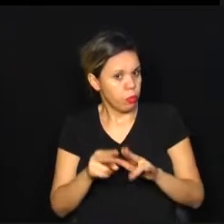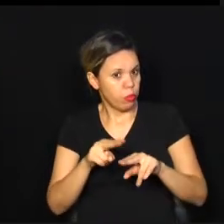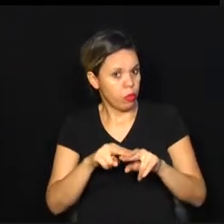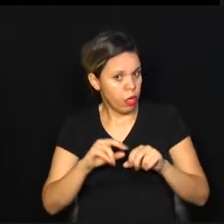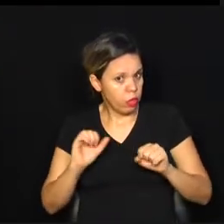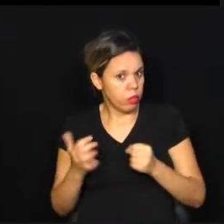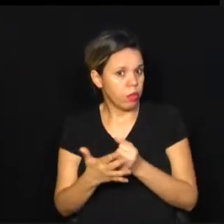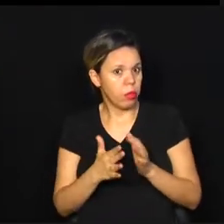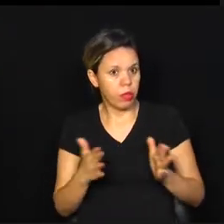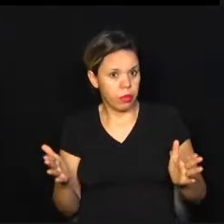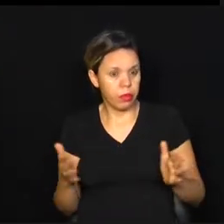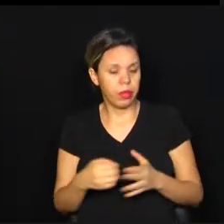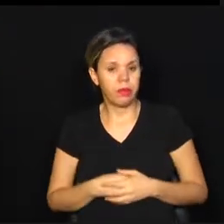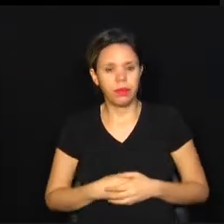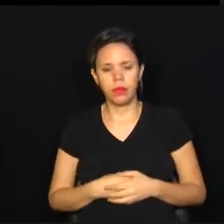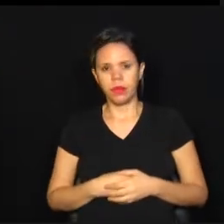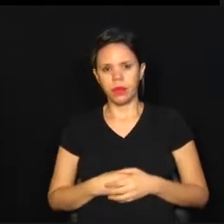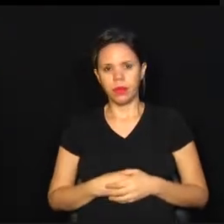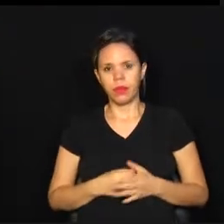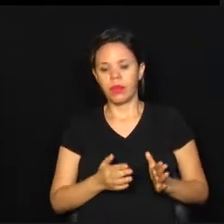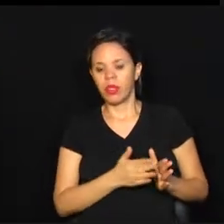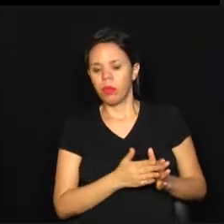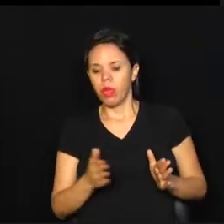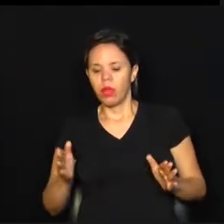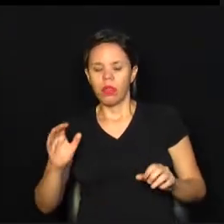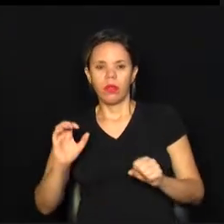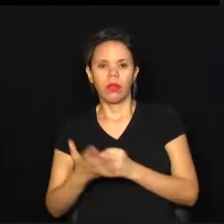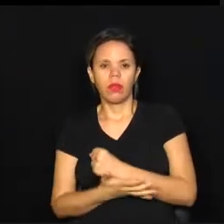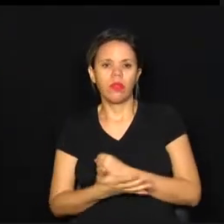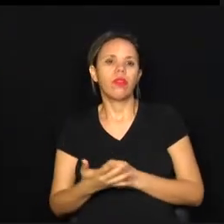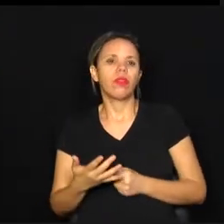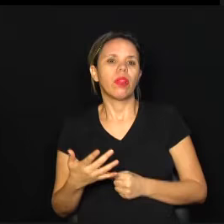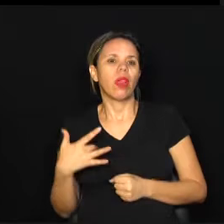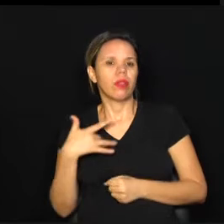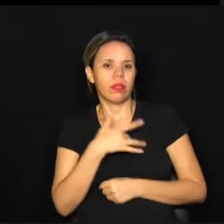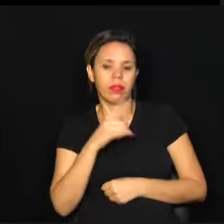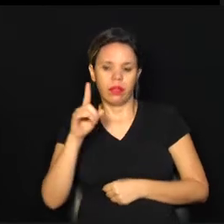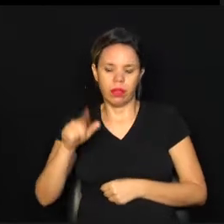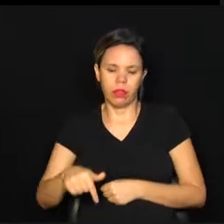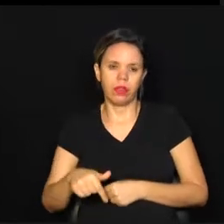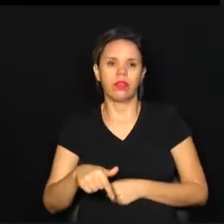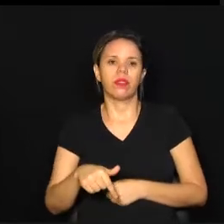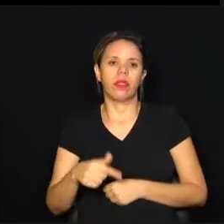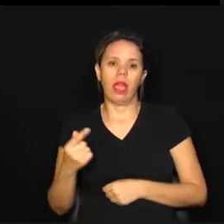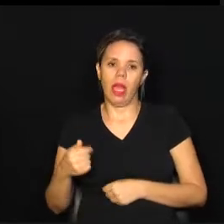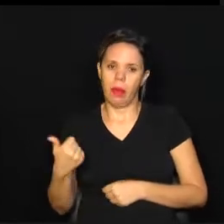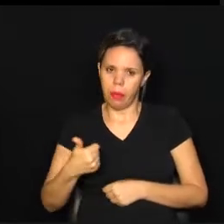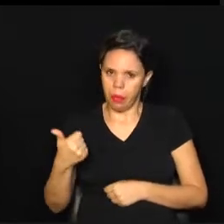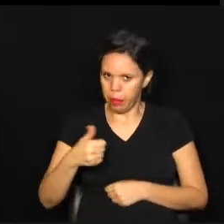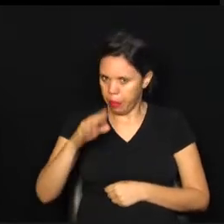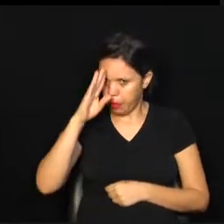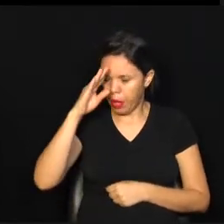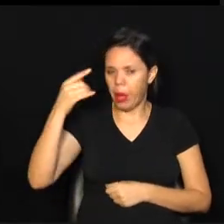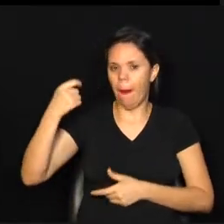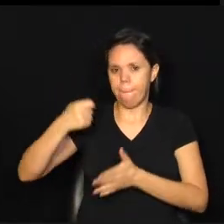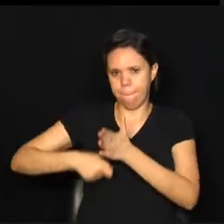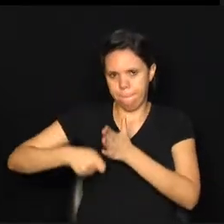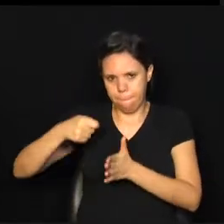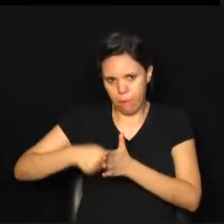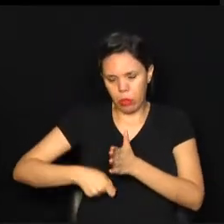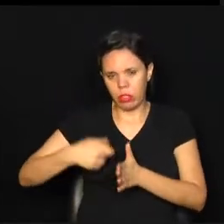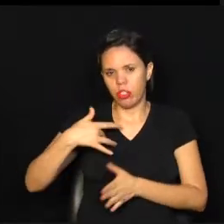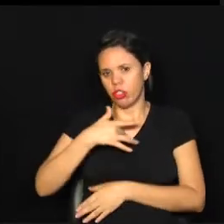pandemia. Então, na pandemia, né, a questão da saúde, ela é colocada em primeiro lugar, né, a política de saúde pública,